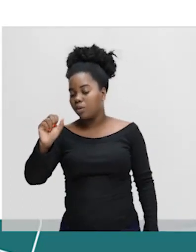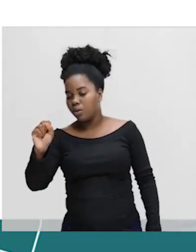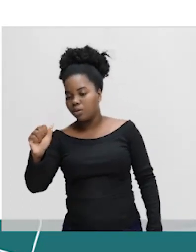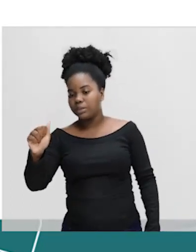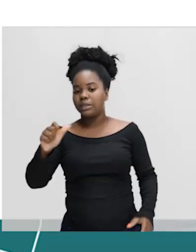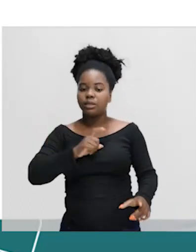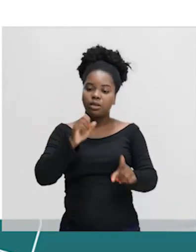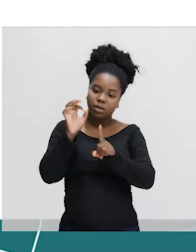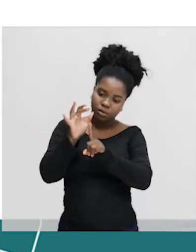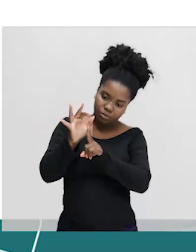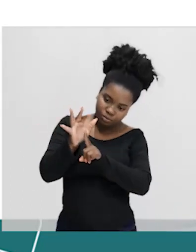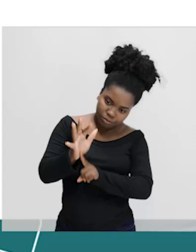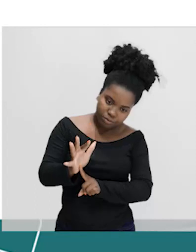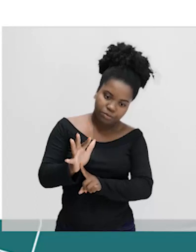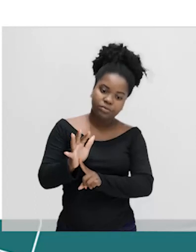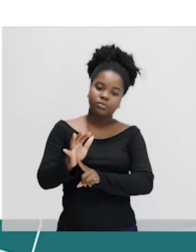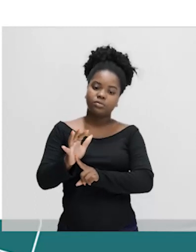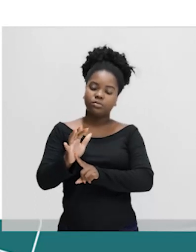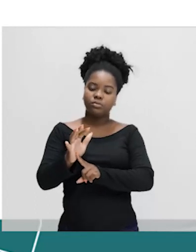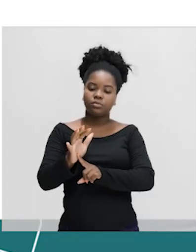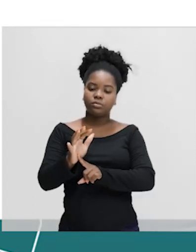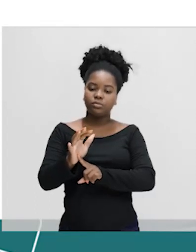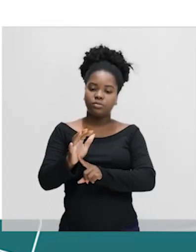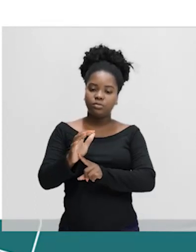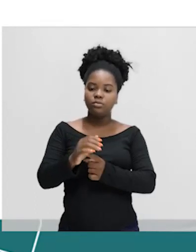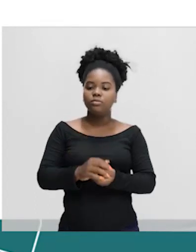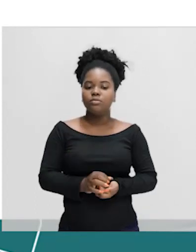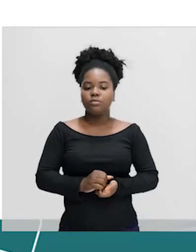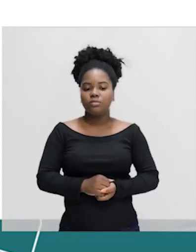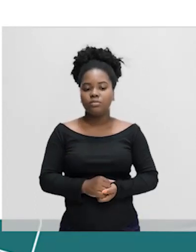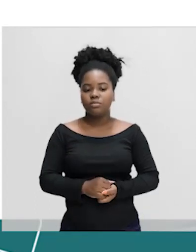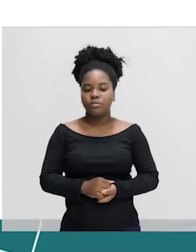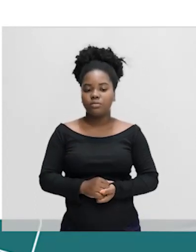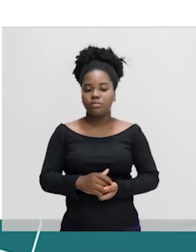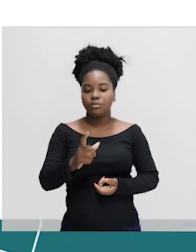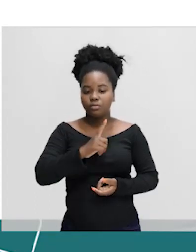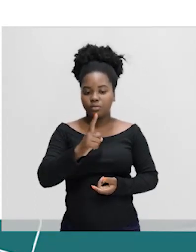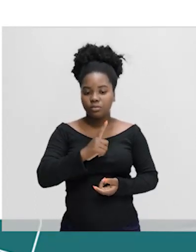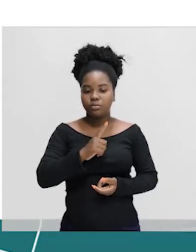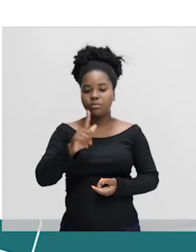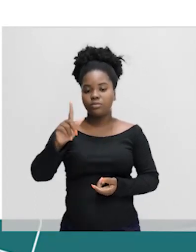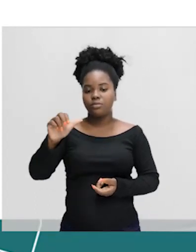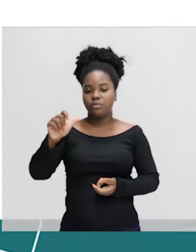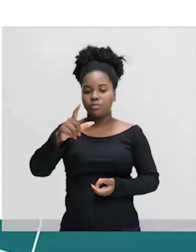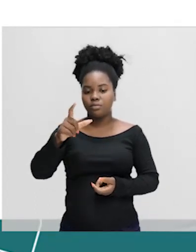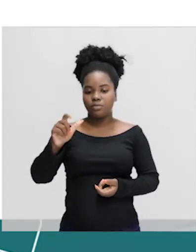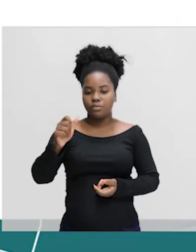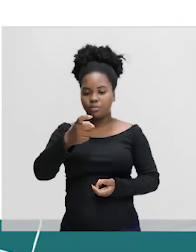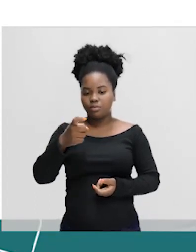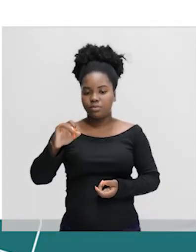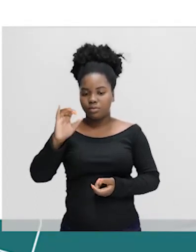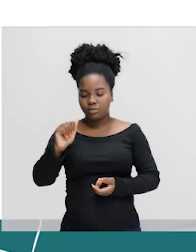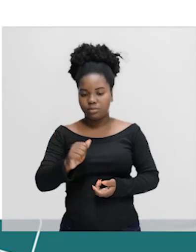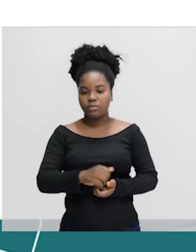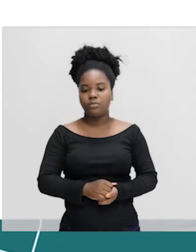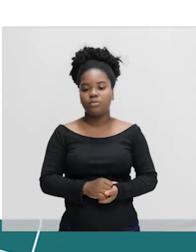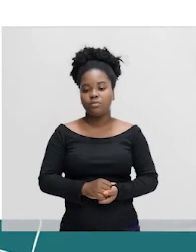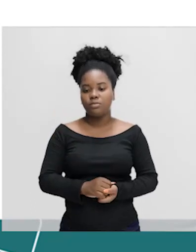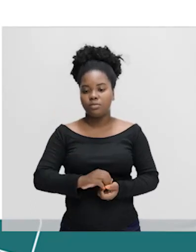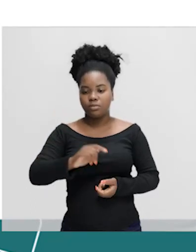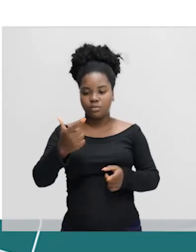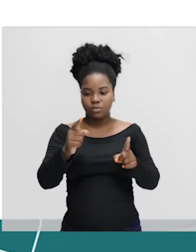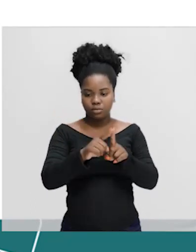gasosas, né? Tem uma grande quantidade de gás, tá, ok? Existentes nas nossas galáxias, né? Na nossa galáxia e em outras